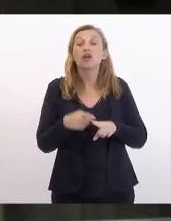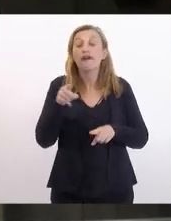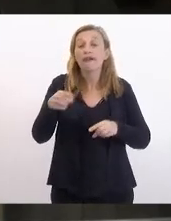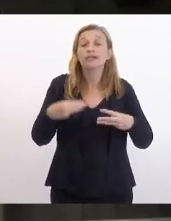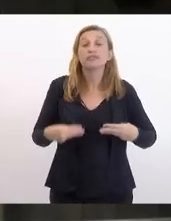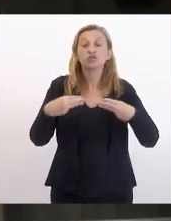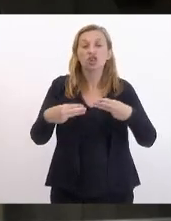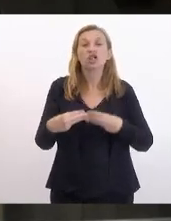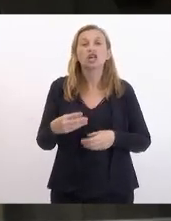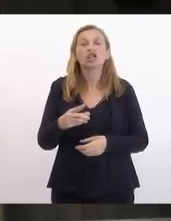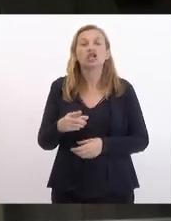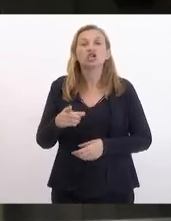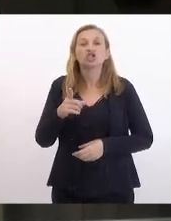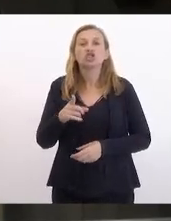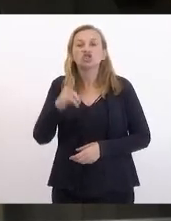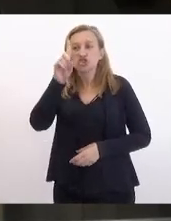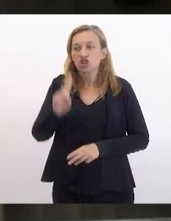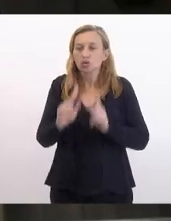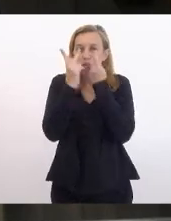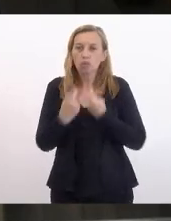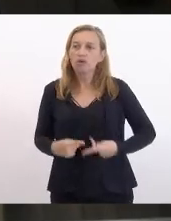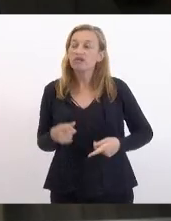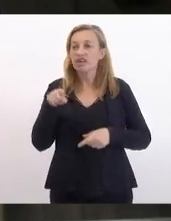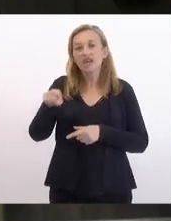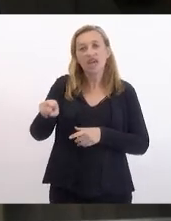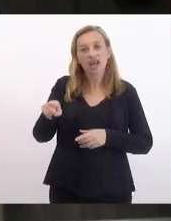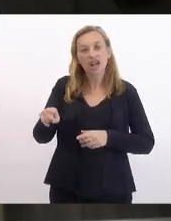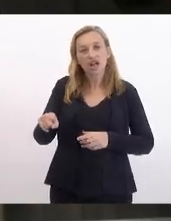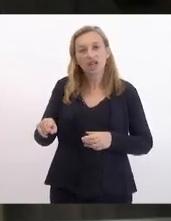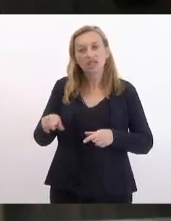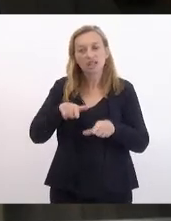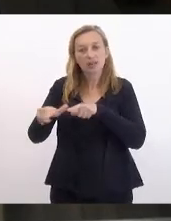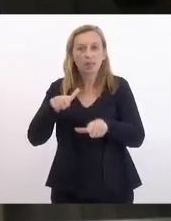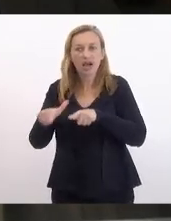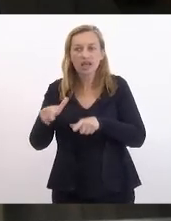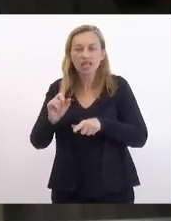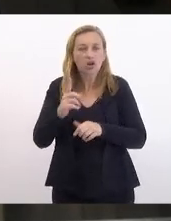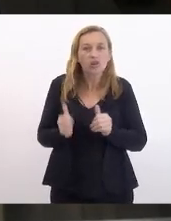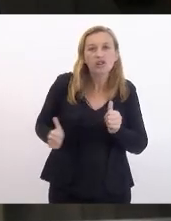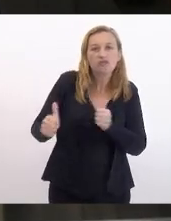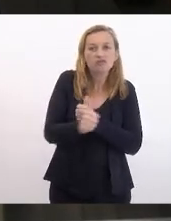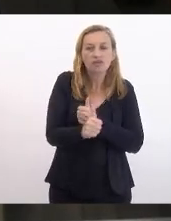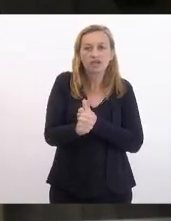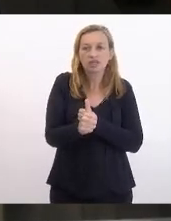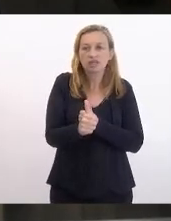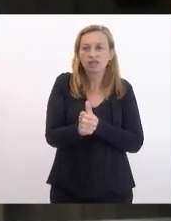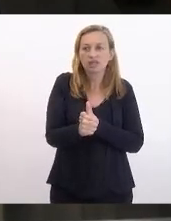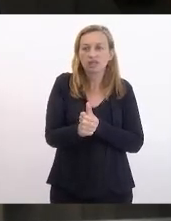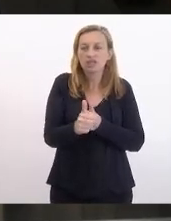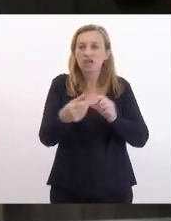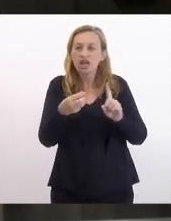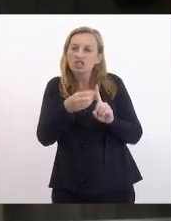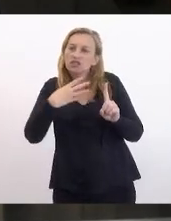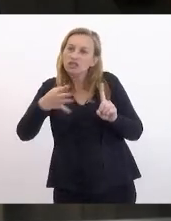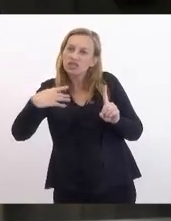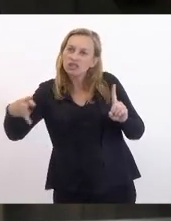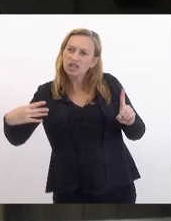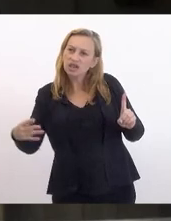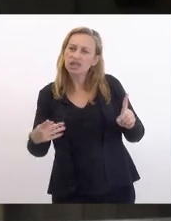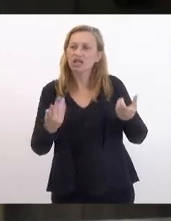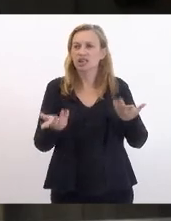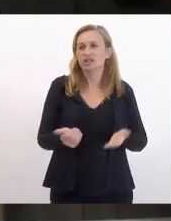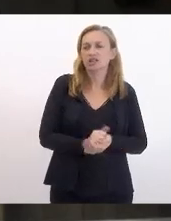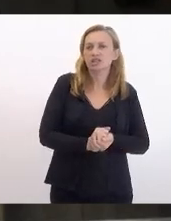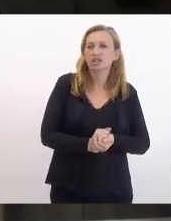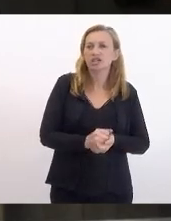esse Ministério dos direitos humanos que ela Preside na enfrenta Aonde a outra aguda de LGBT fobia que